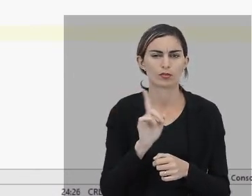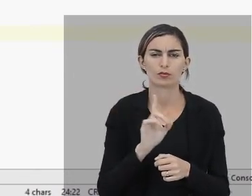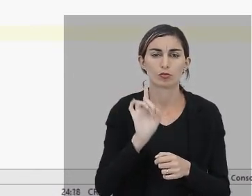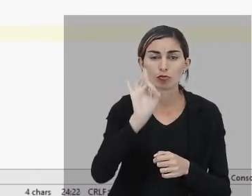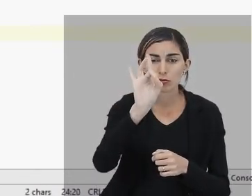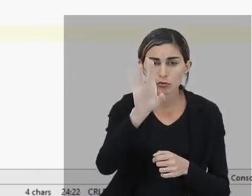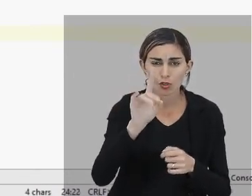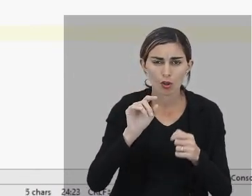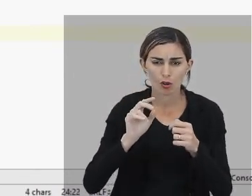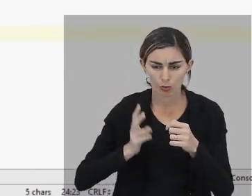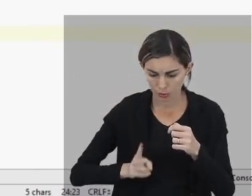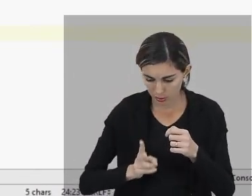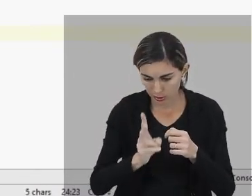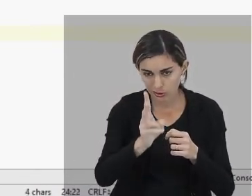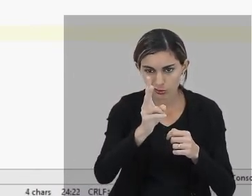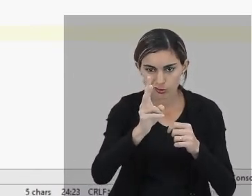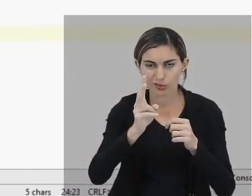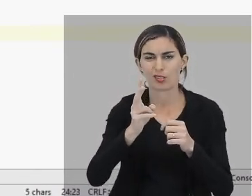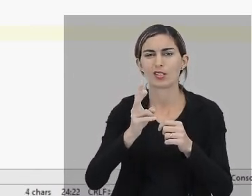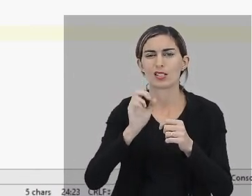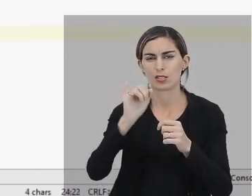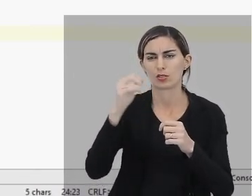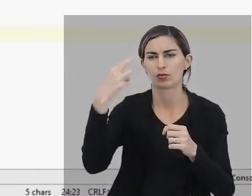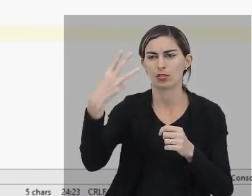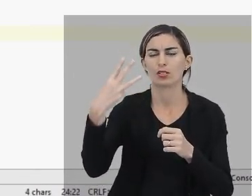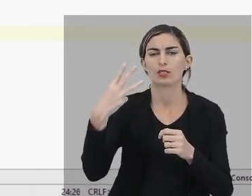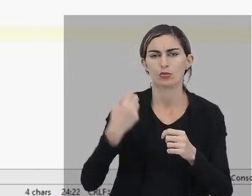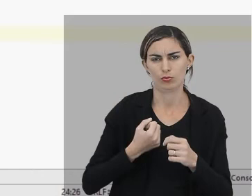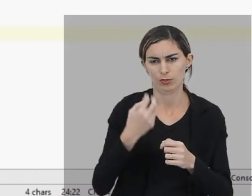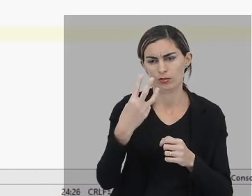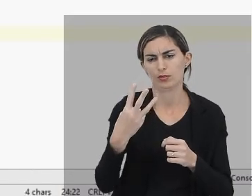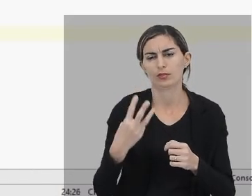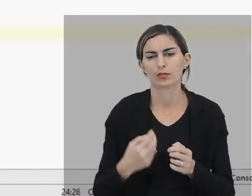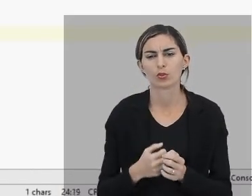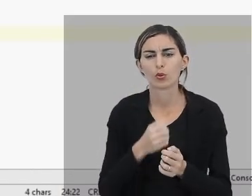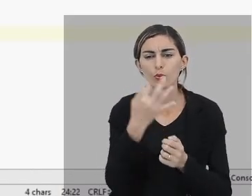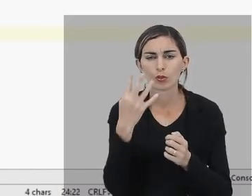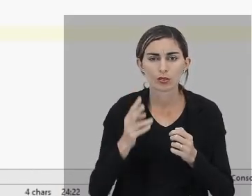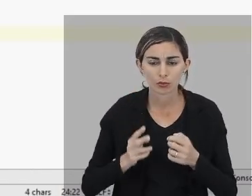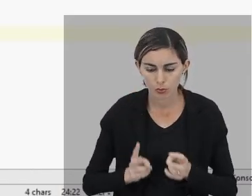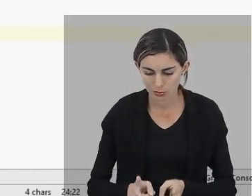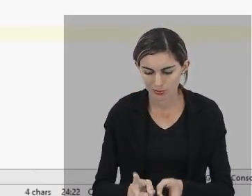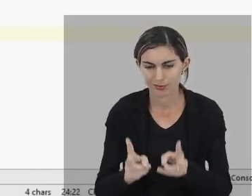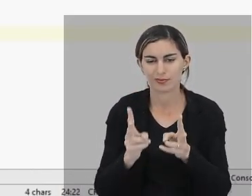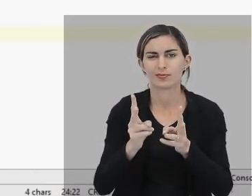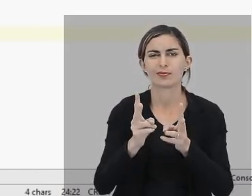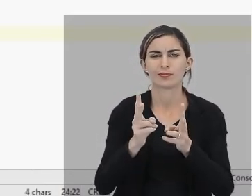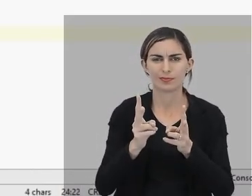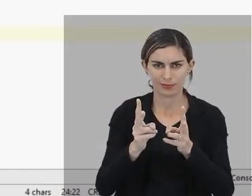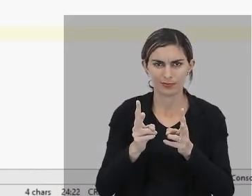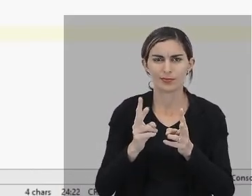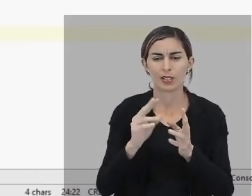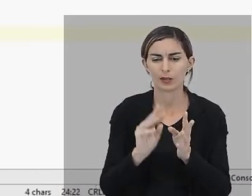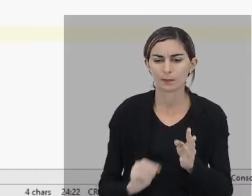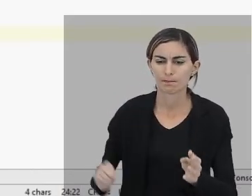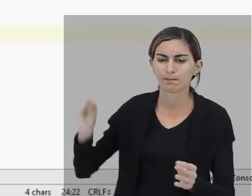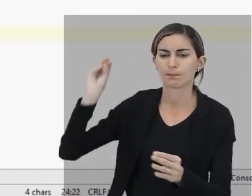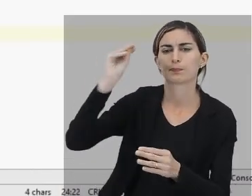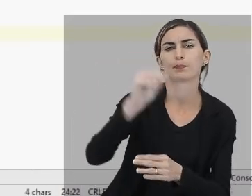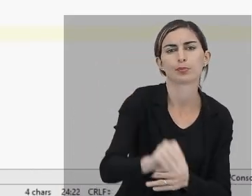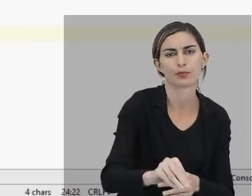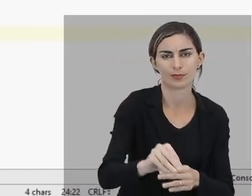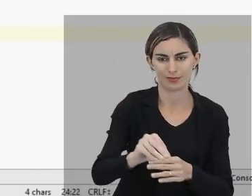ele só vai executar essa linha no 3. Quando ele executar o continue, ele